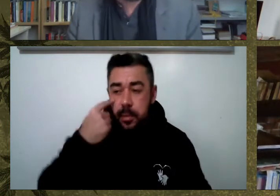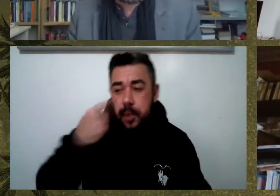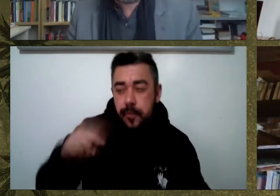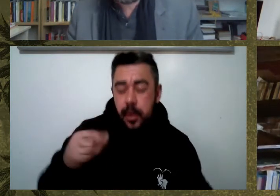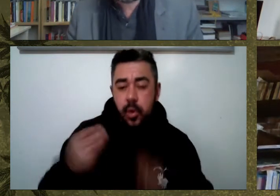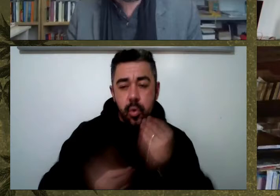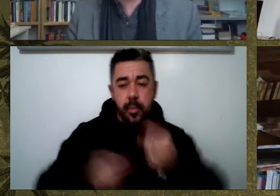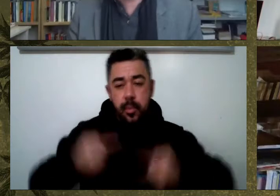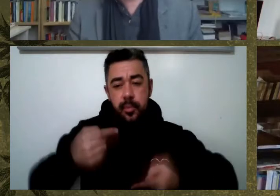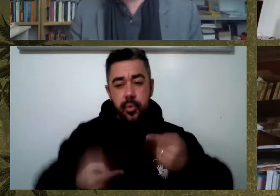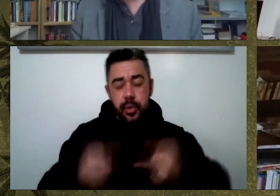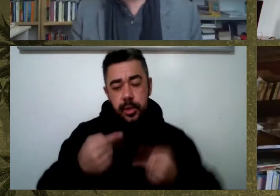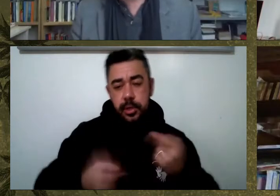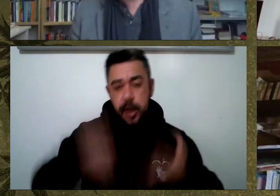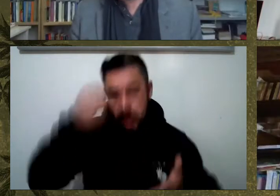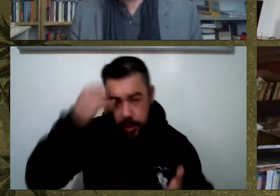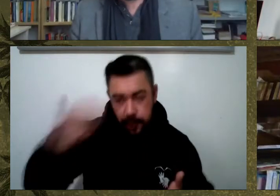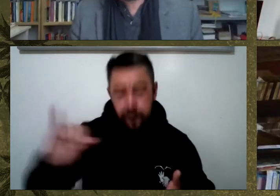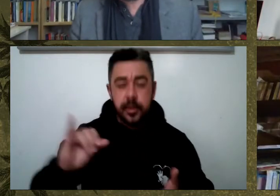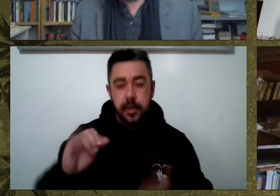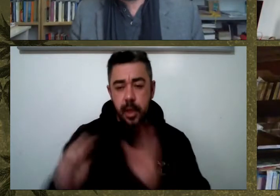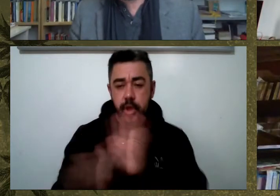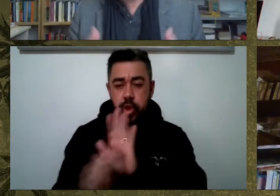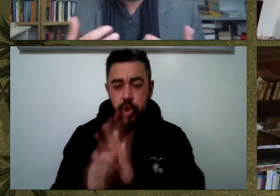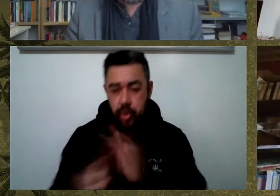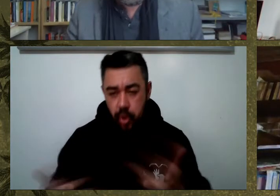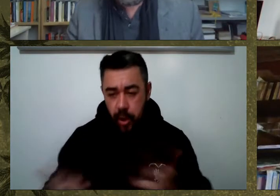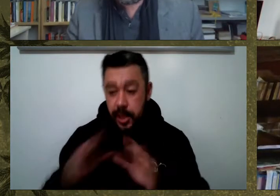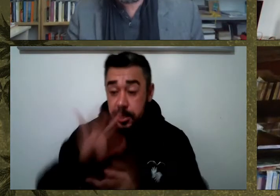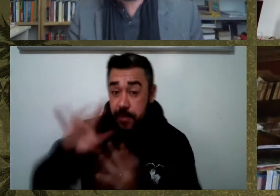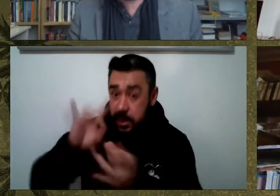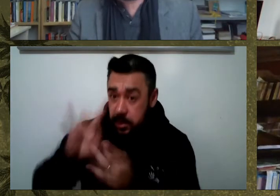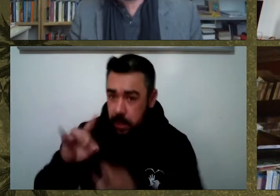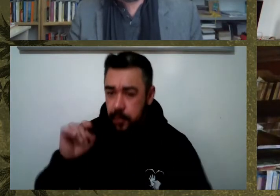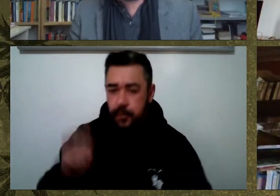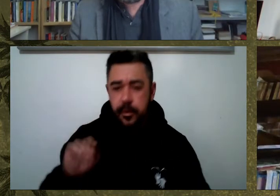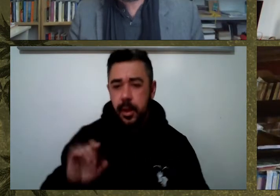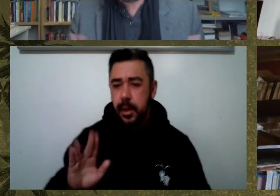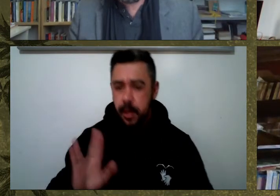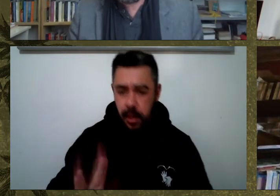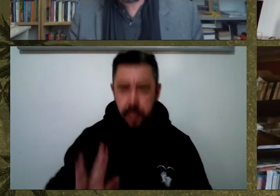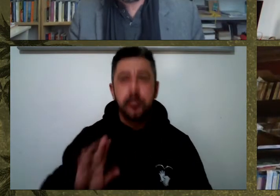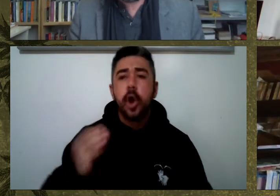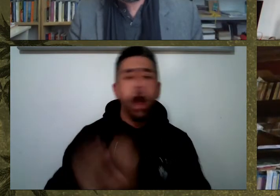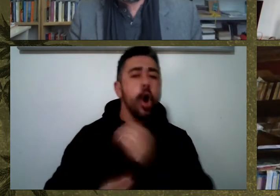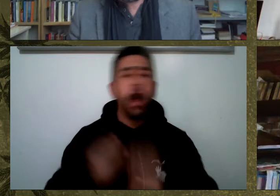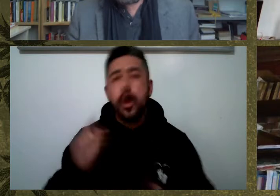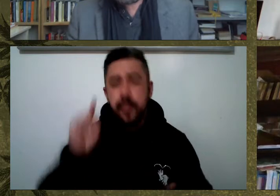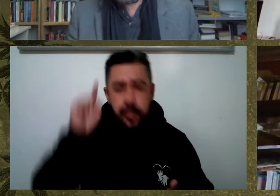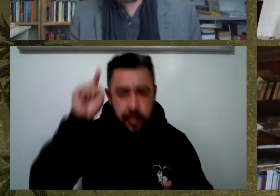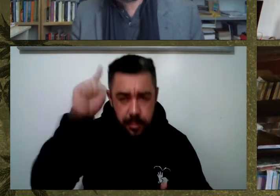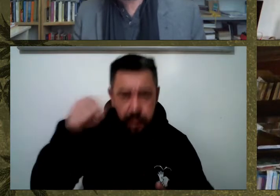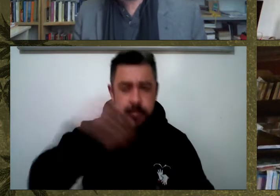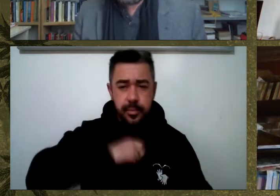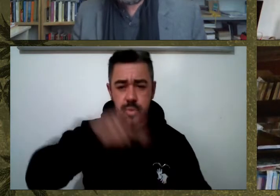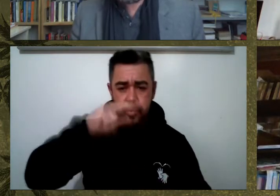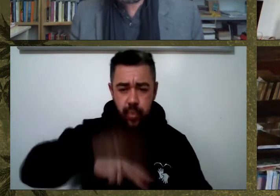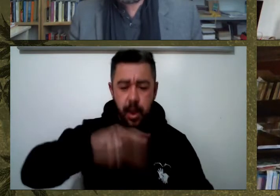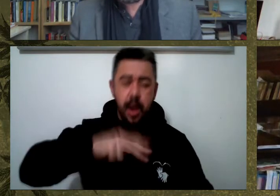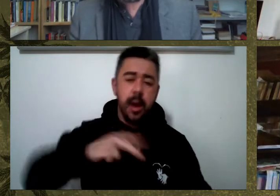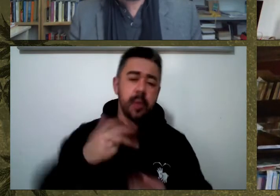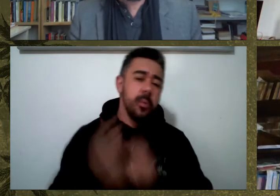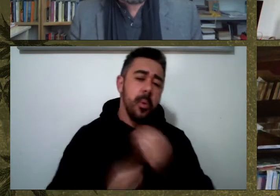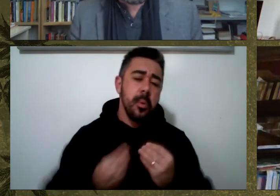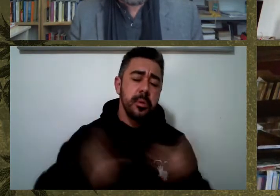drogas, e em especial da cannabis, na perspectiva do que vocês fizeram em Portugal, e como isso pode ser um exemplo para o